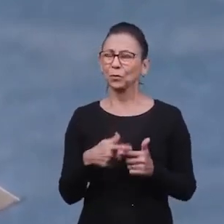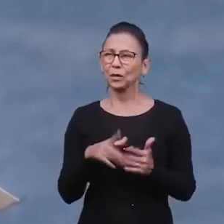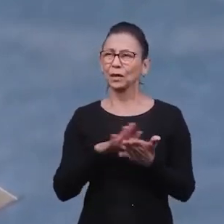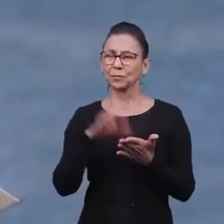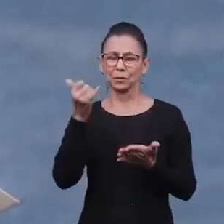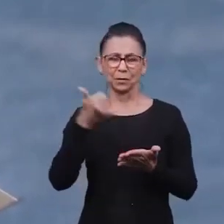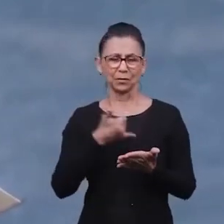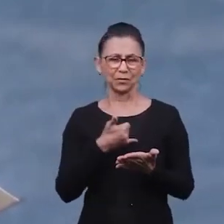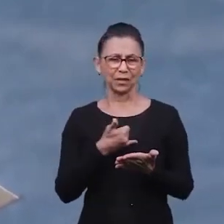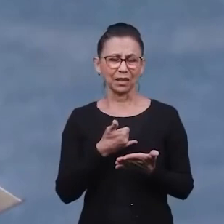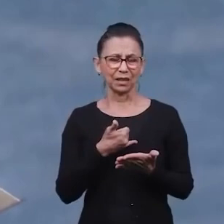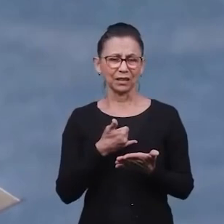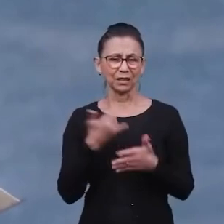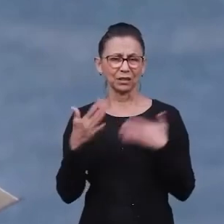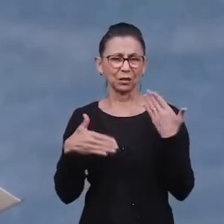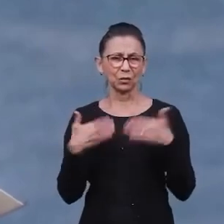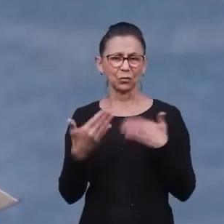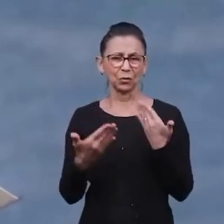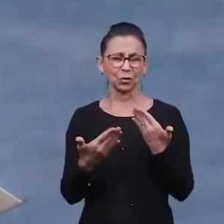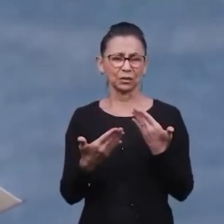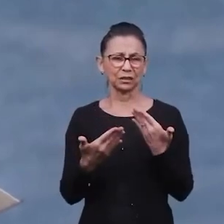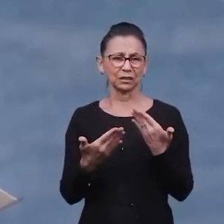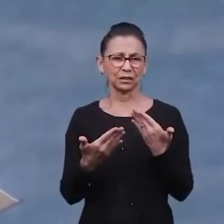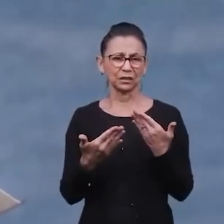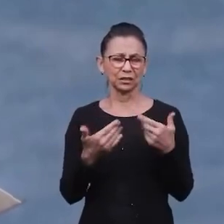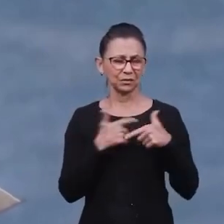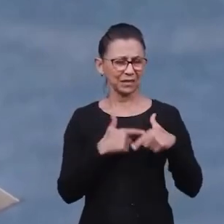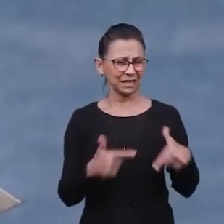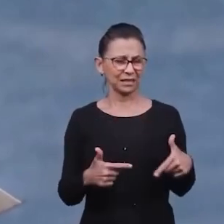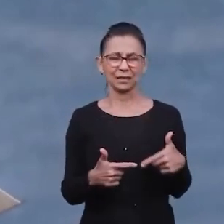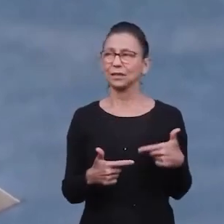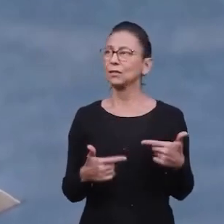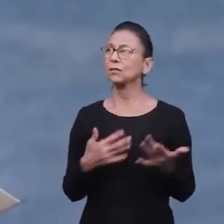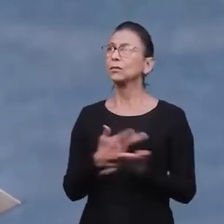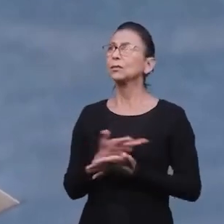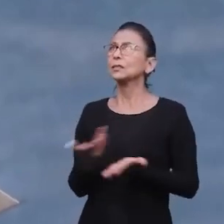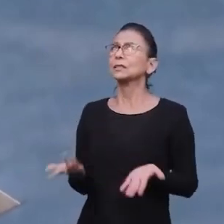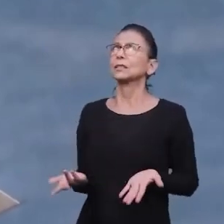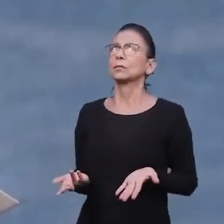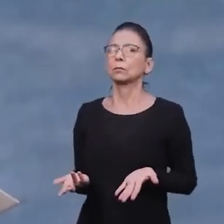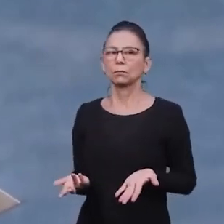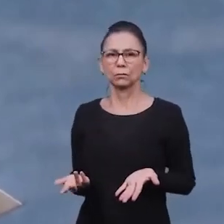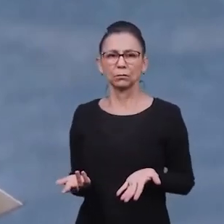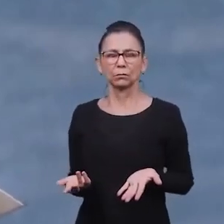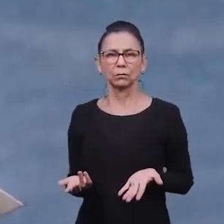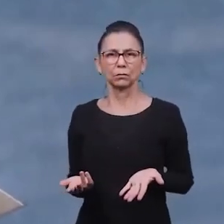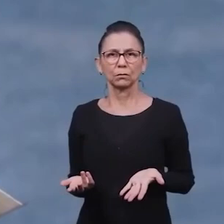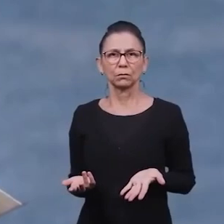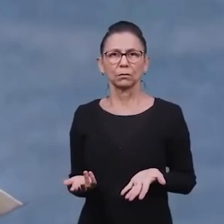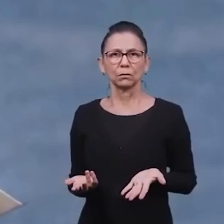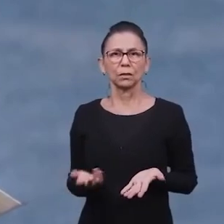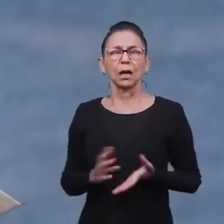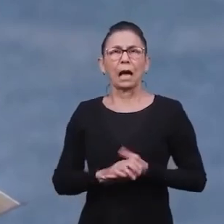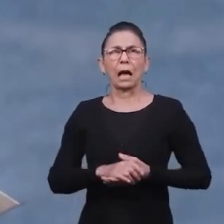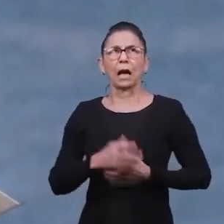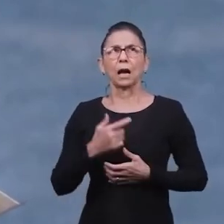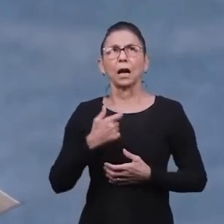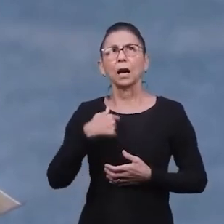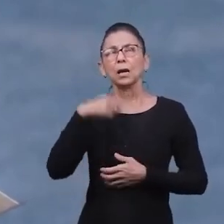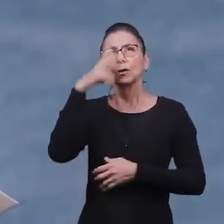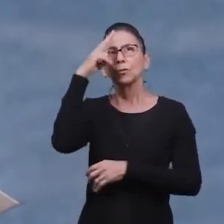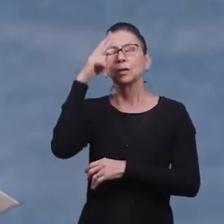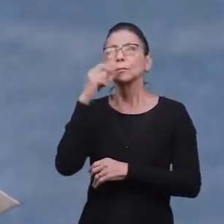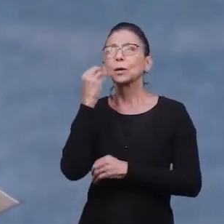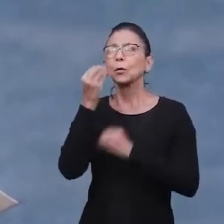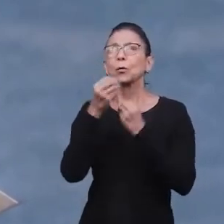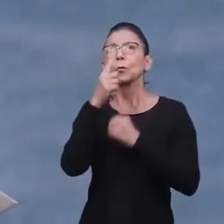não me toca mais? Por que que o culto não me alegra mais? Por que que os louvores não me alegram mais? Alguma coisa aconteceu. Aí você vai, não, você vai lembrar de onde